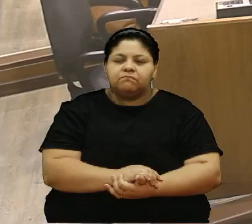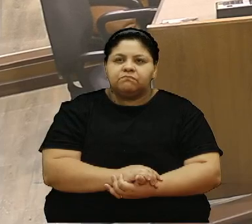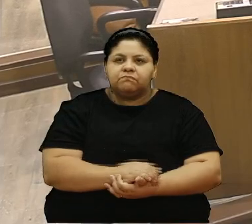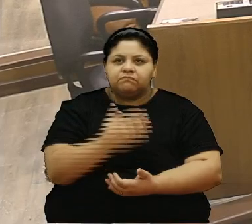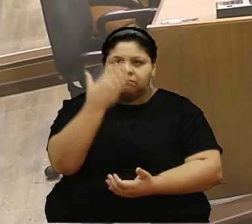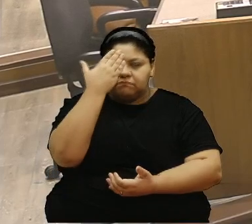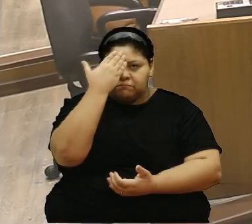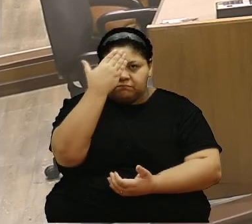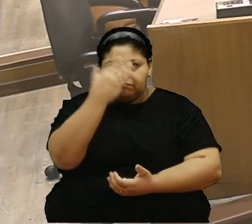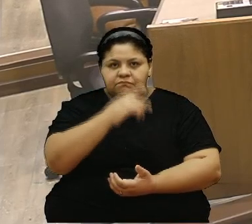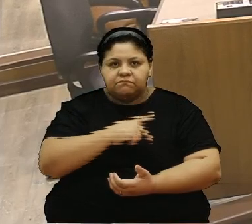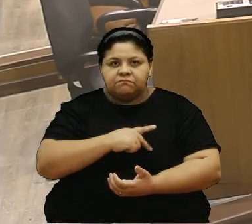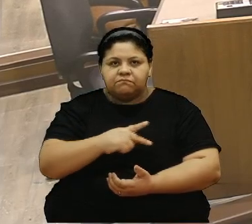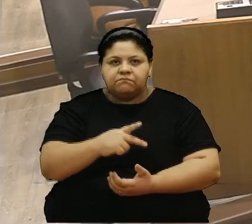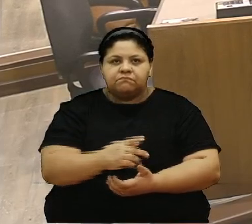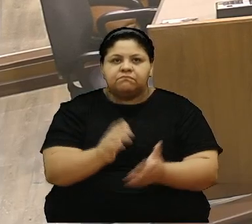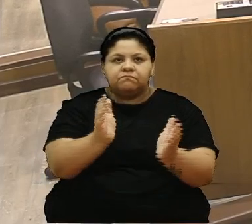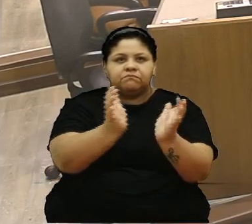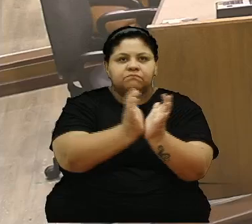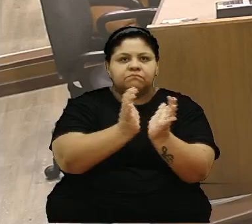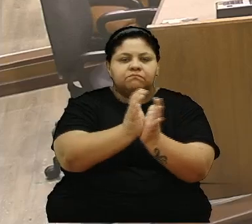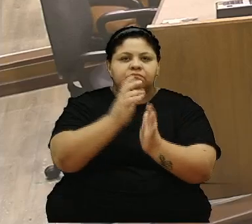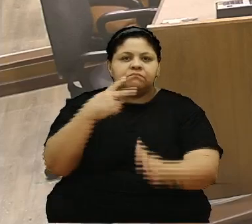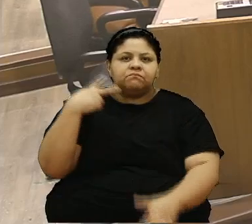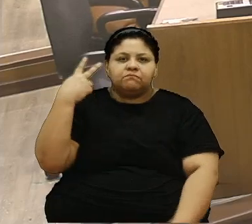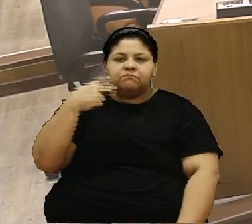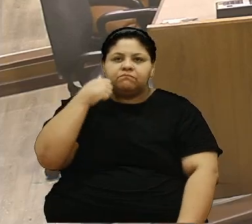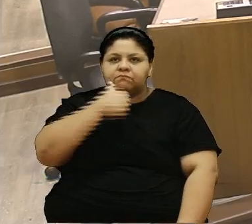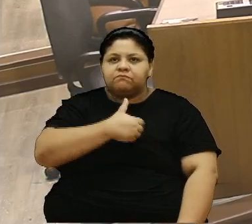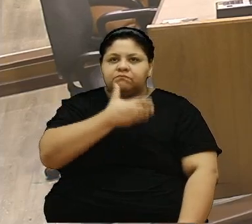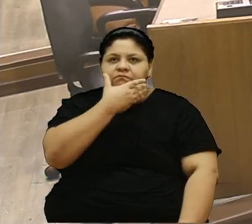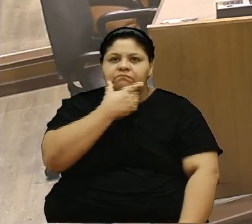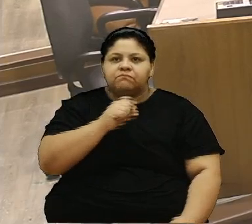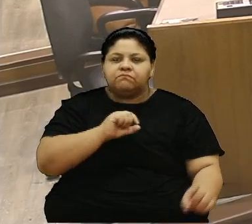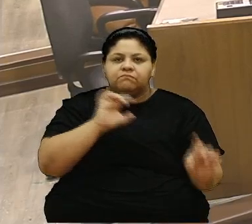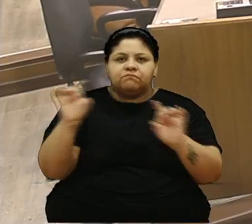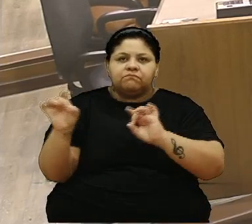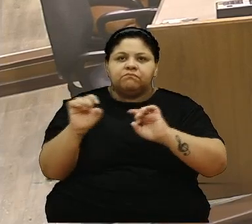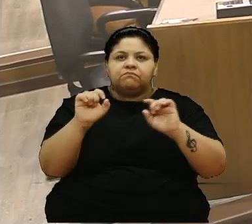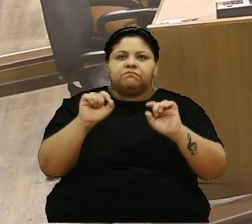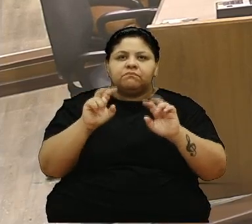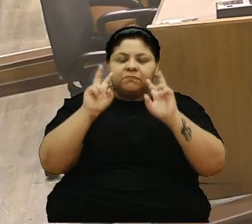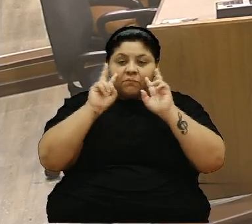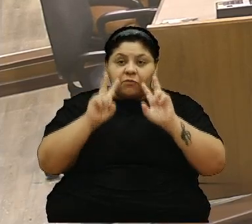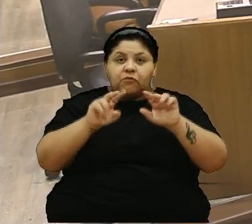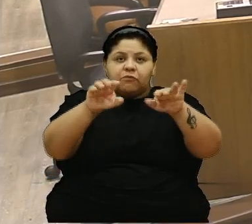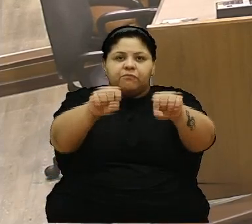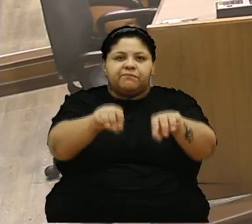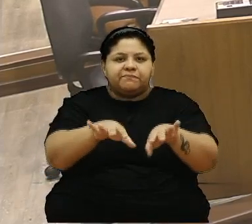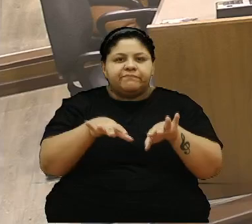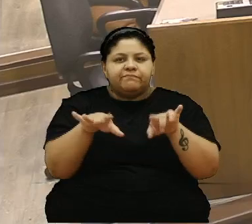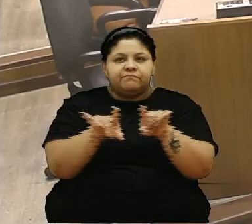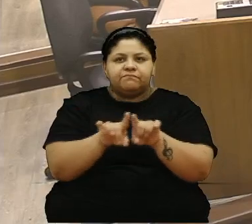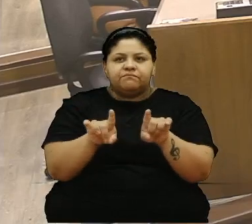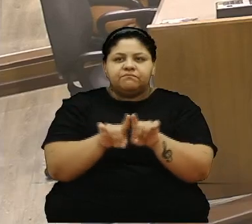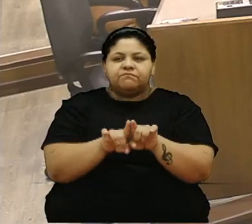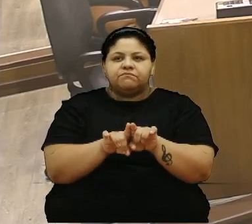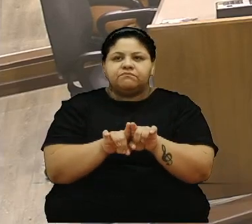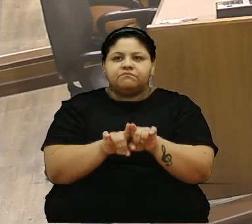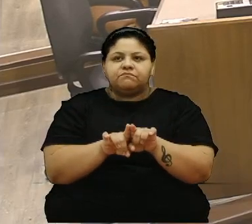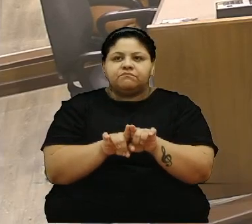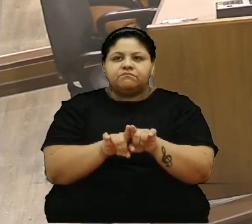Obrigado, presidente. Colegas vereadores, quem nos assiste aqui desse plenário e também através dos canais